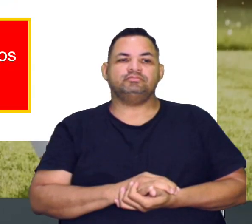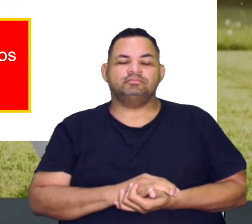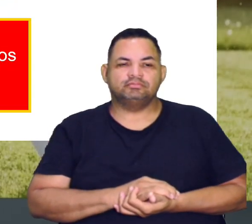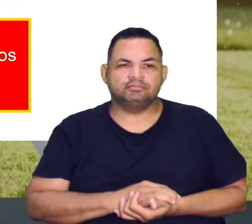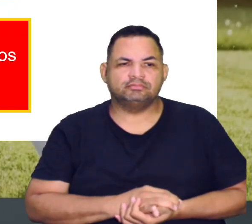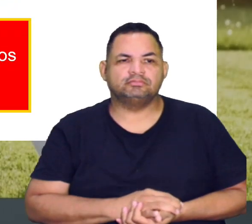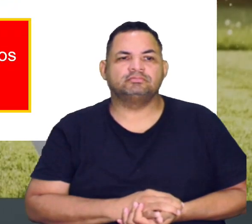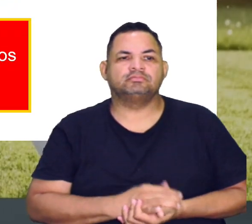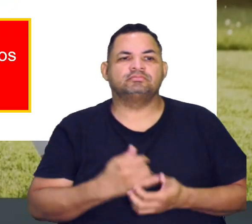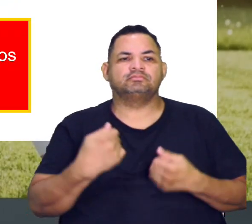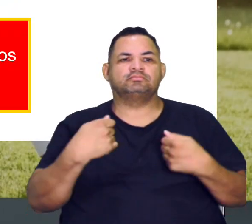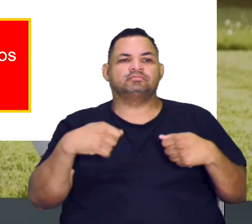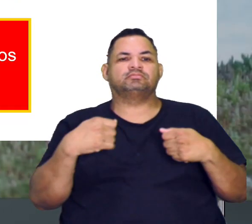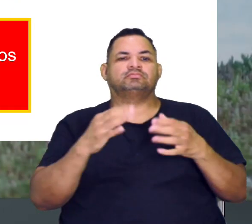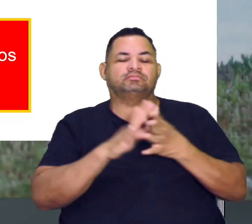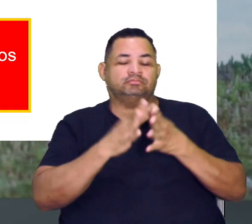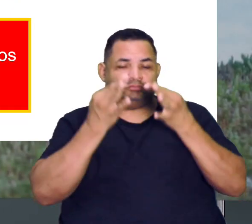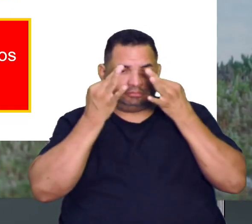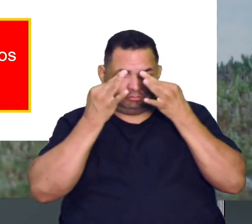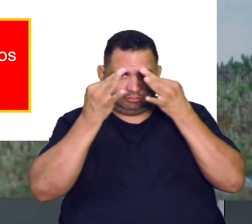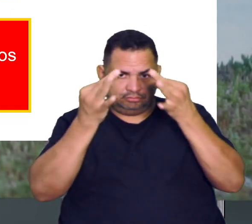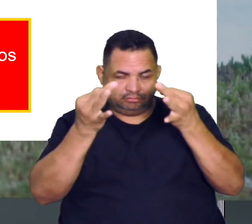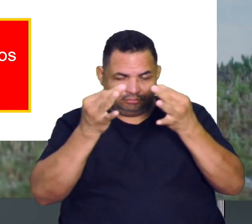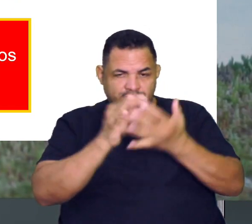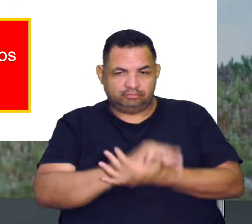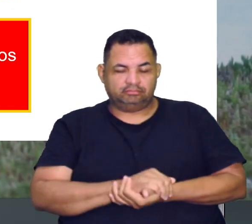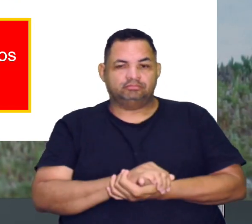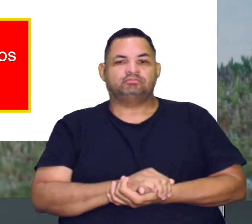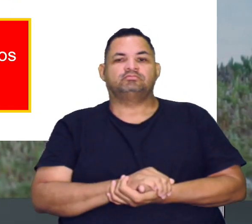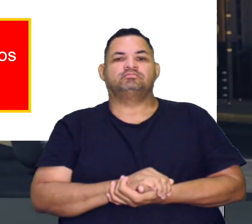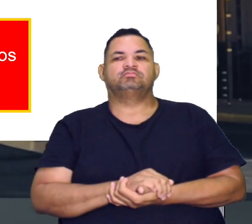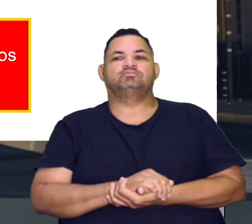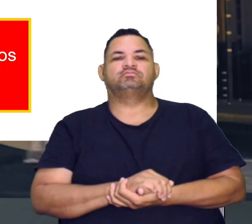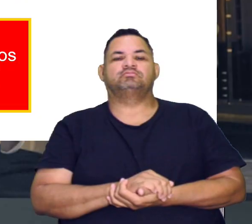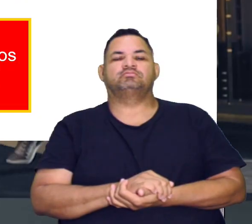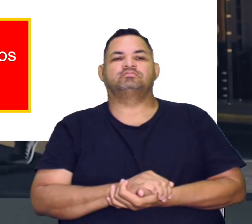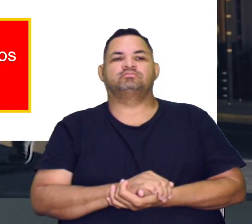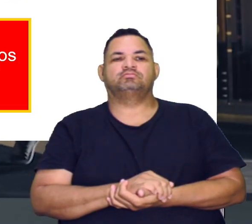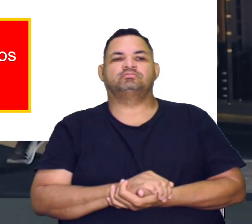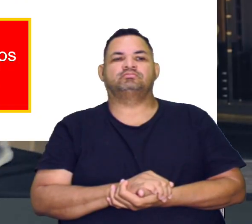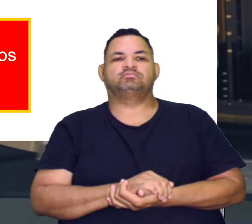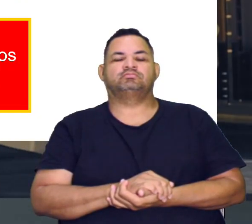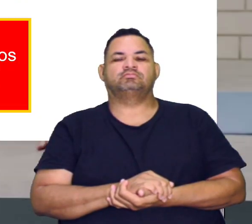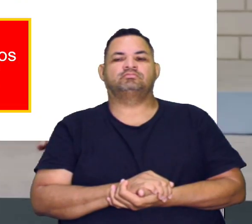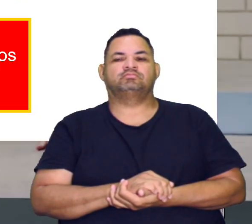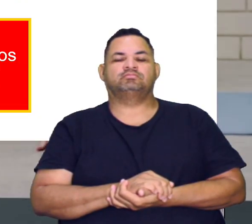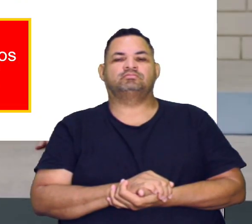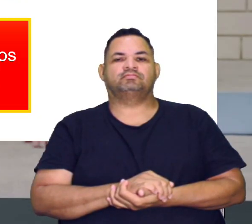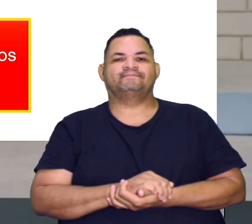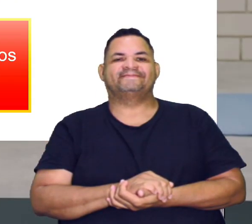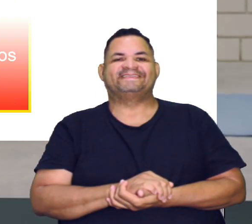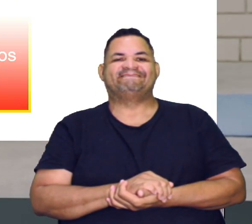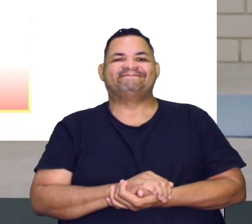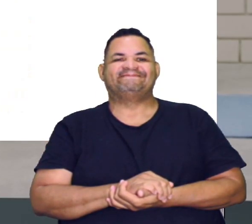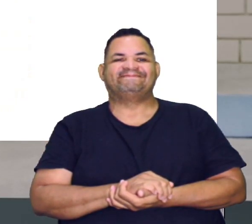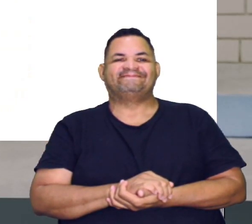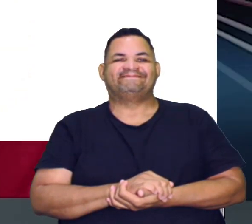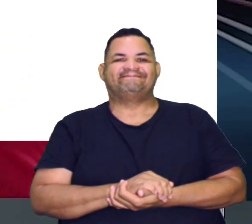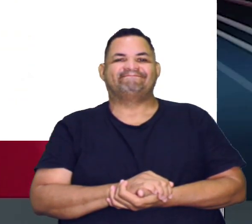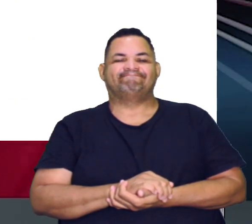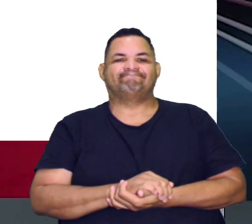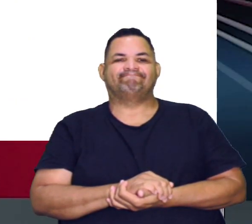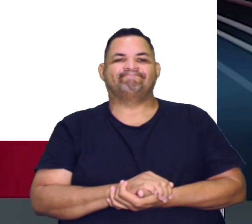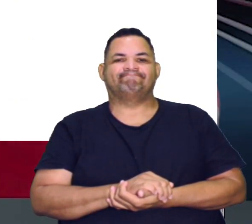mesmo assim, você precisa estar atento. Tá bom, caríssimo estudante? Beleza, então. O que mais que a